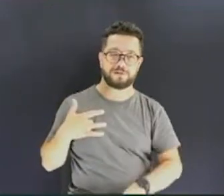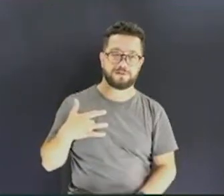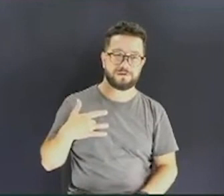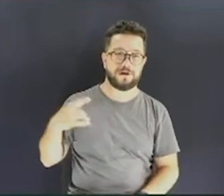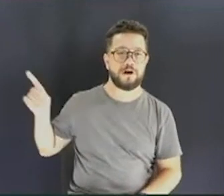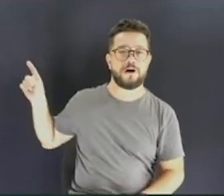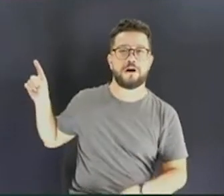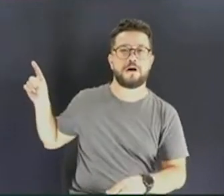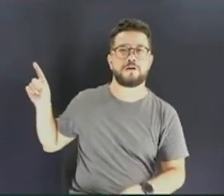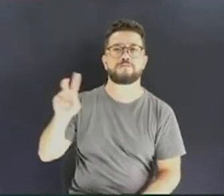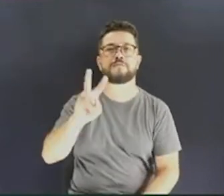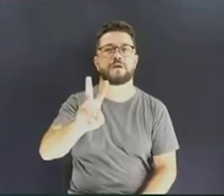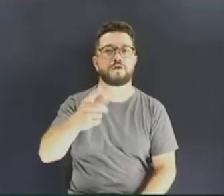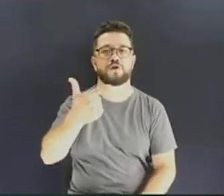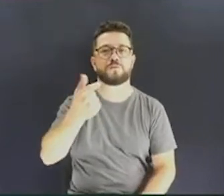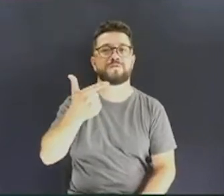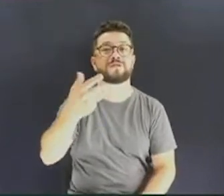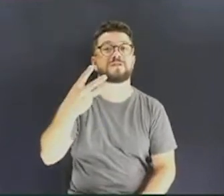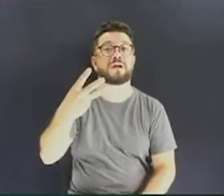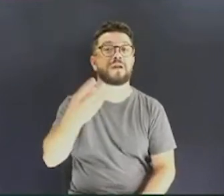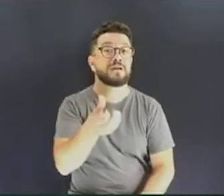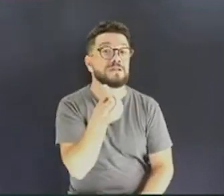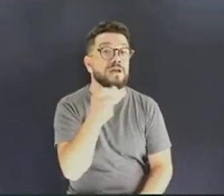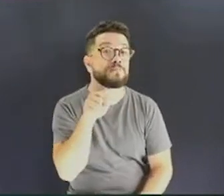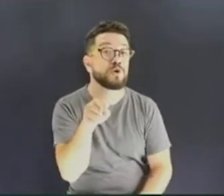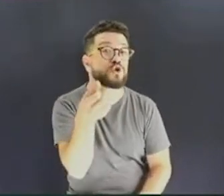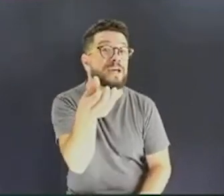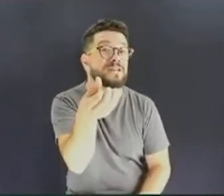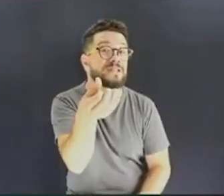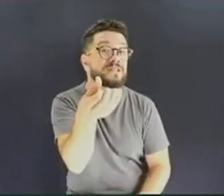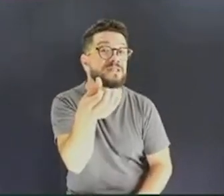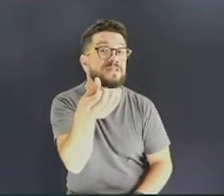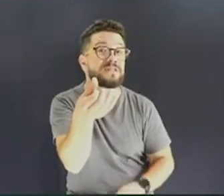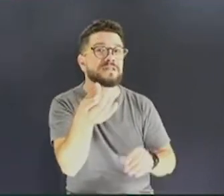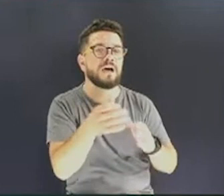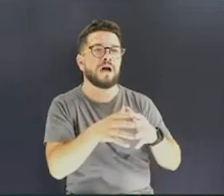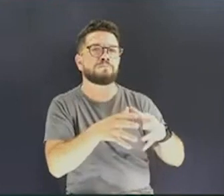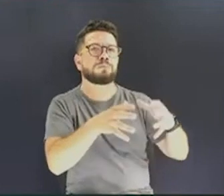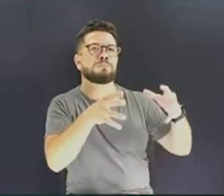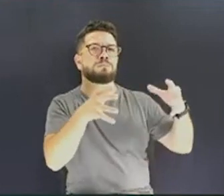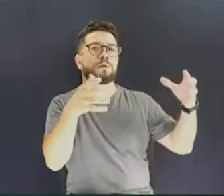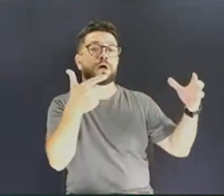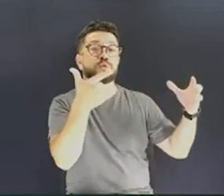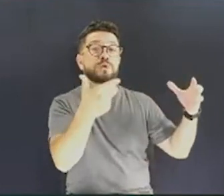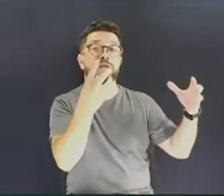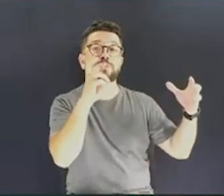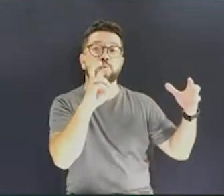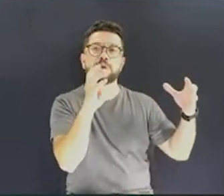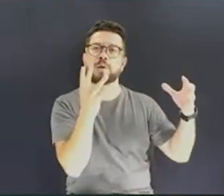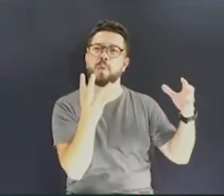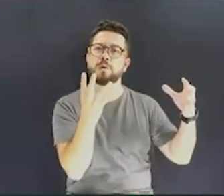2023, 6,6 bilhões, cresceu 254%. Se eu tenho